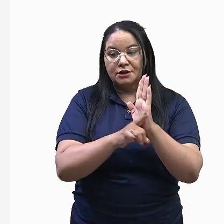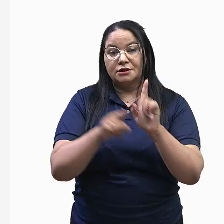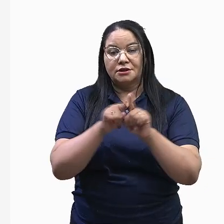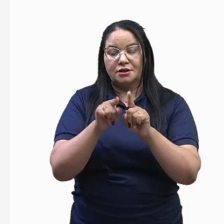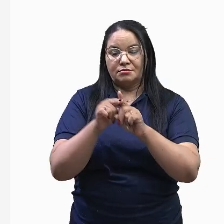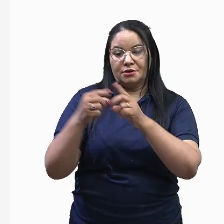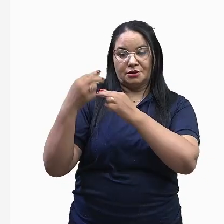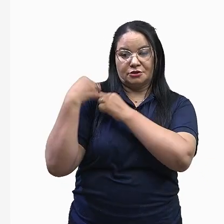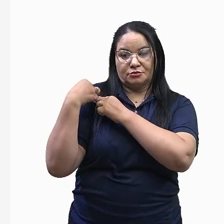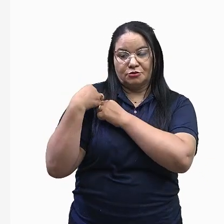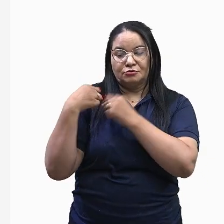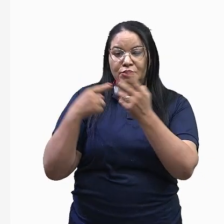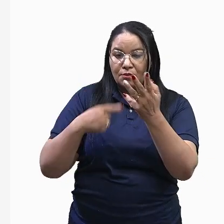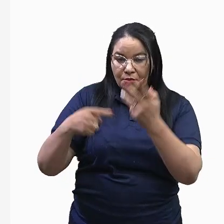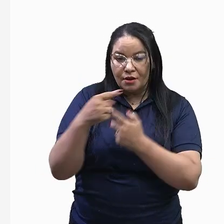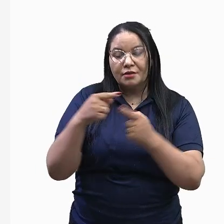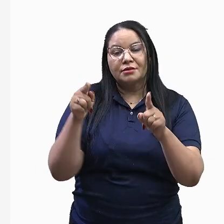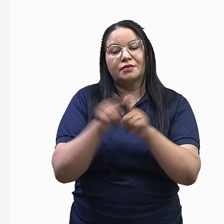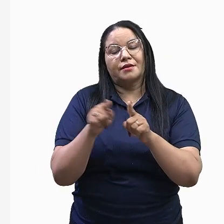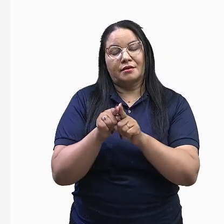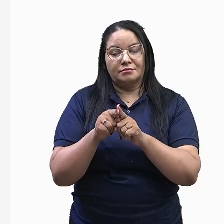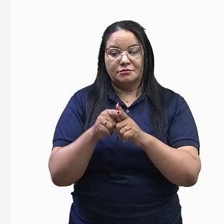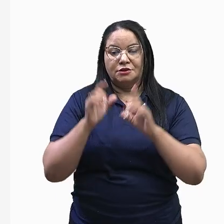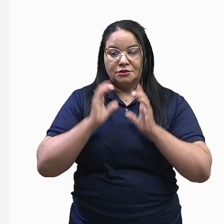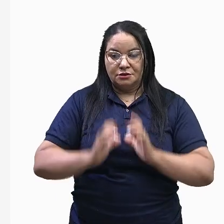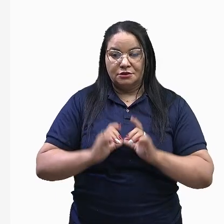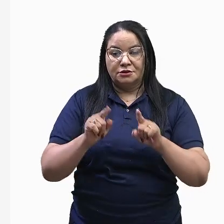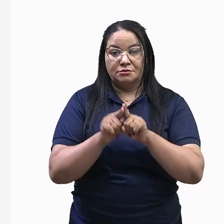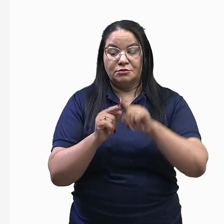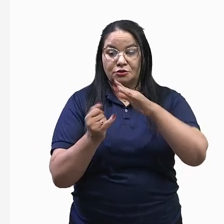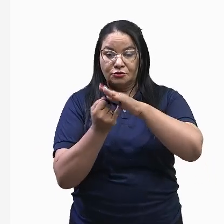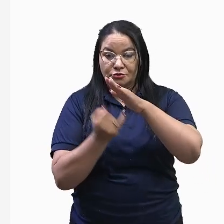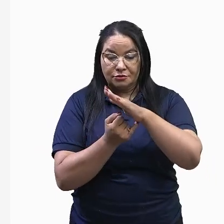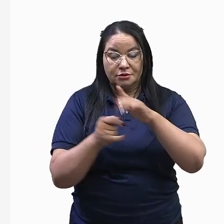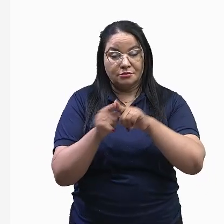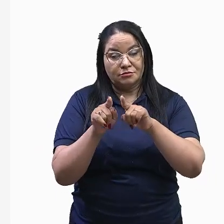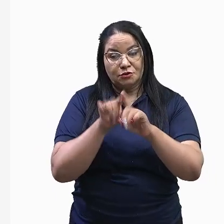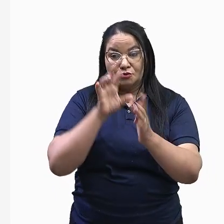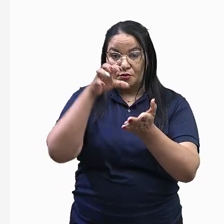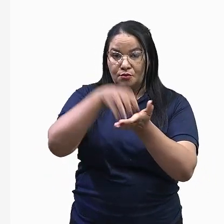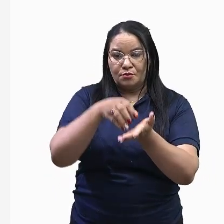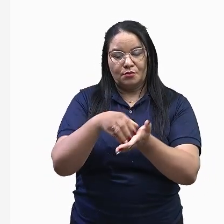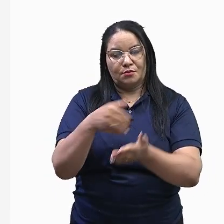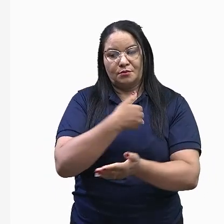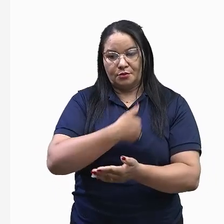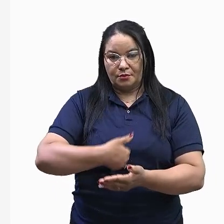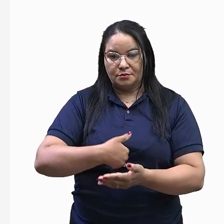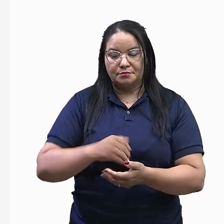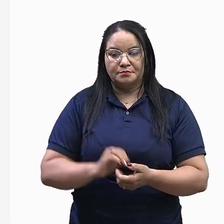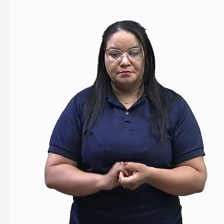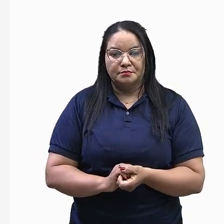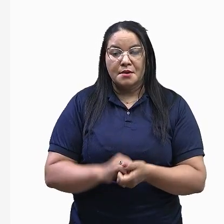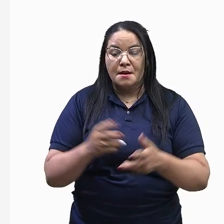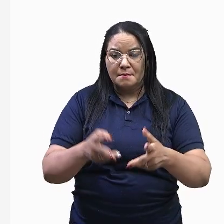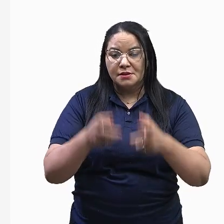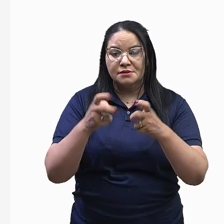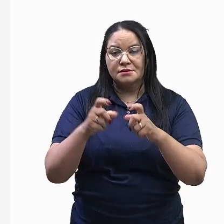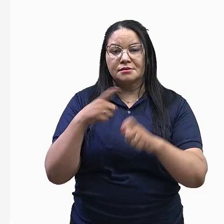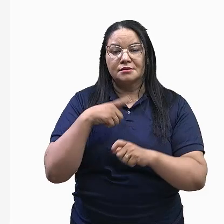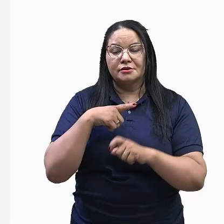dos cidadãos, das instituições e dos órgãos públicos. Então, observe que nas